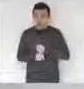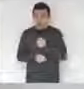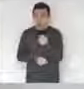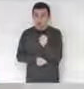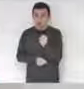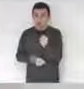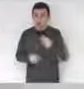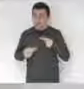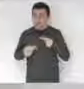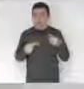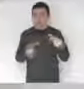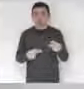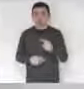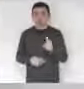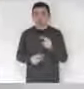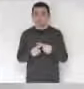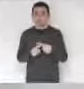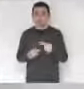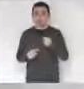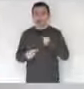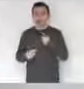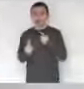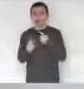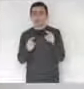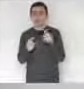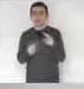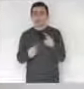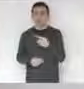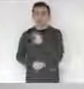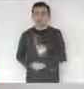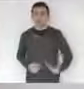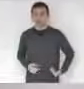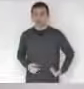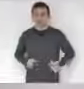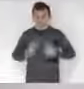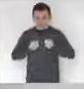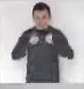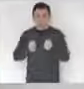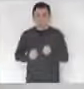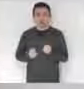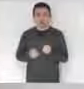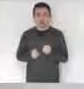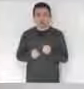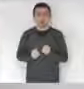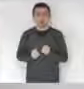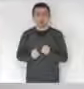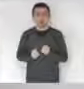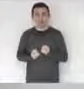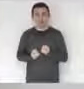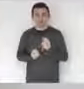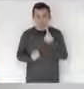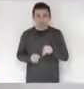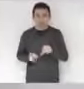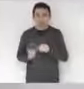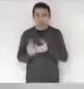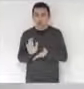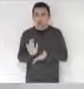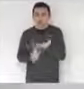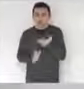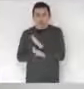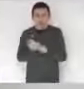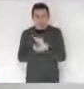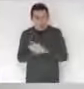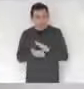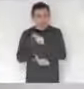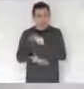eu sou considerado oposição ao governo, porque estou defendendo o não aumento de impostos em Santa